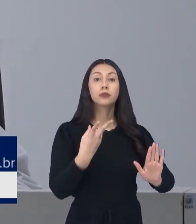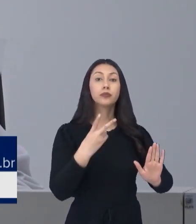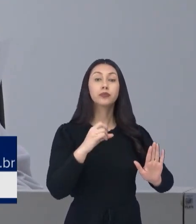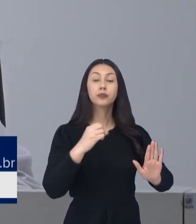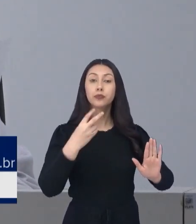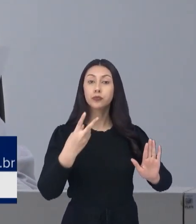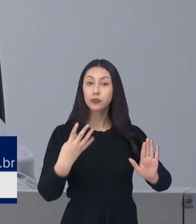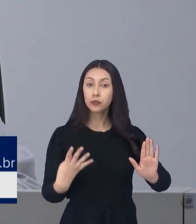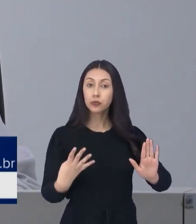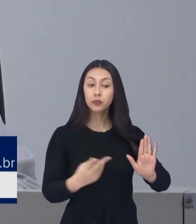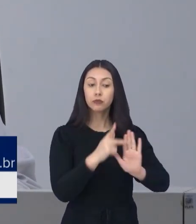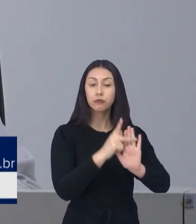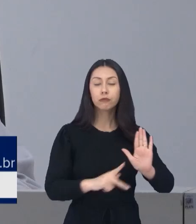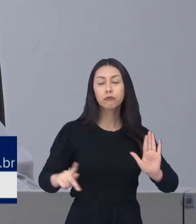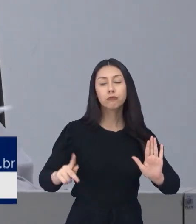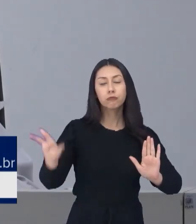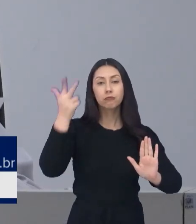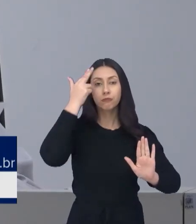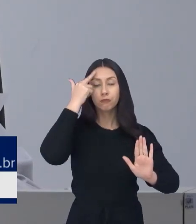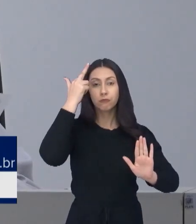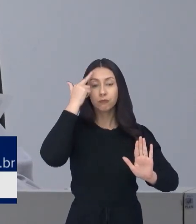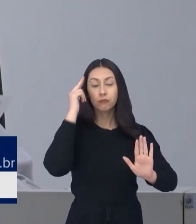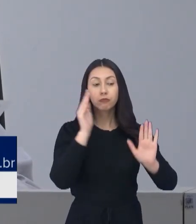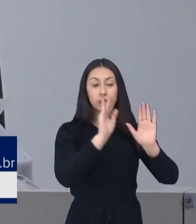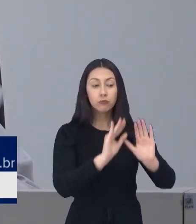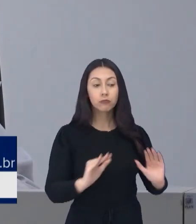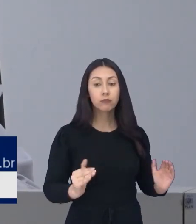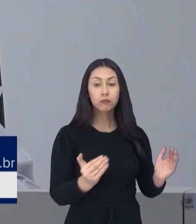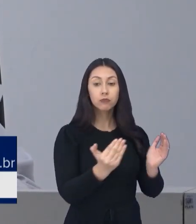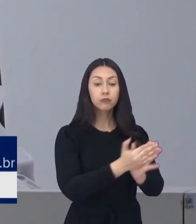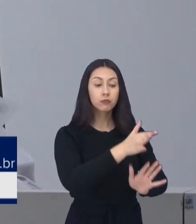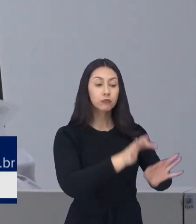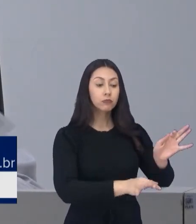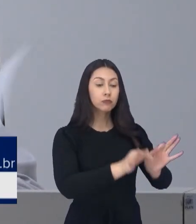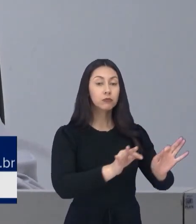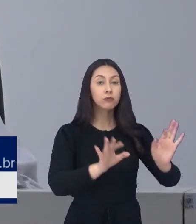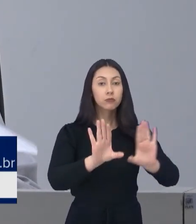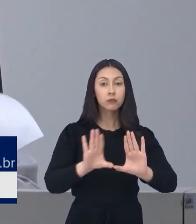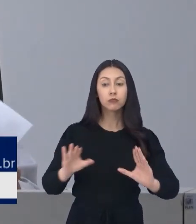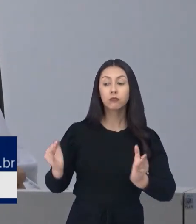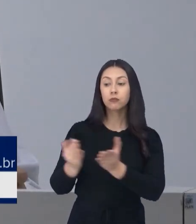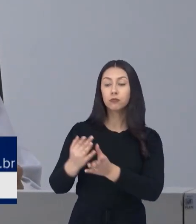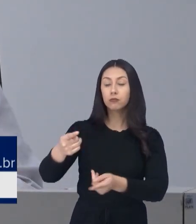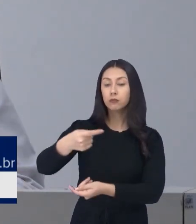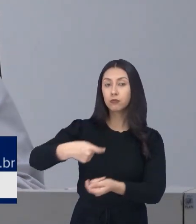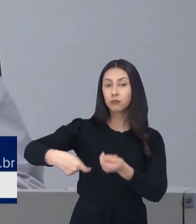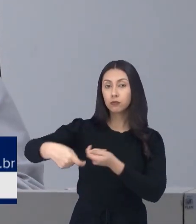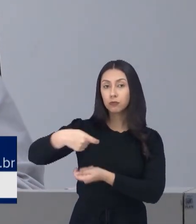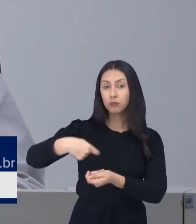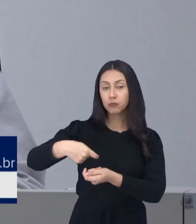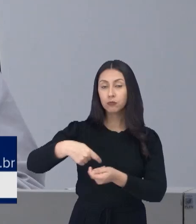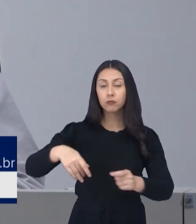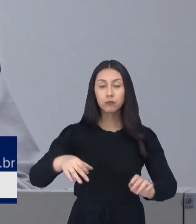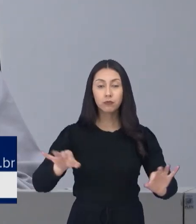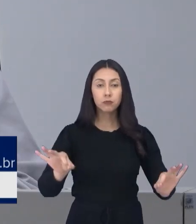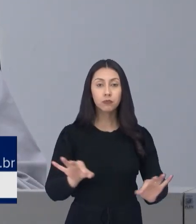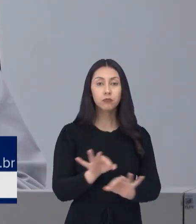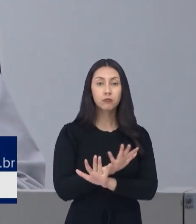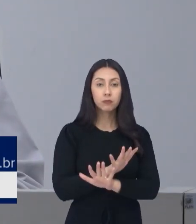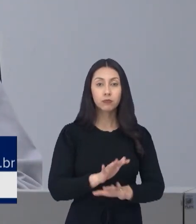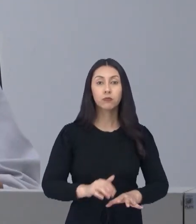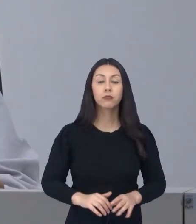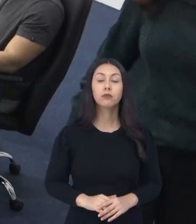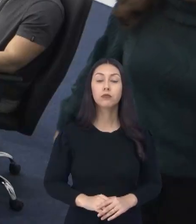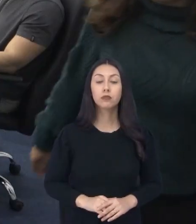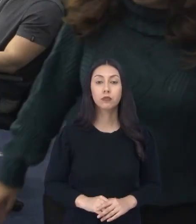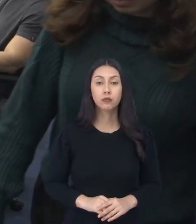336/2024. O rito é ordinário. Comissões de Justiça e Economia. São estes os processos, senhor